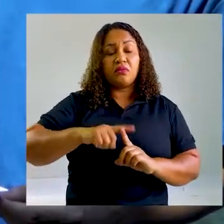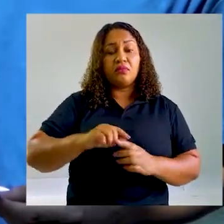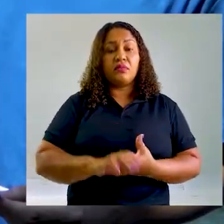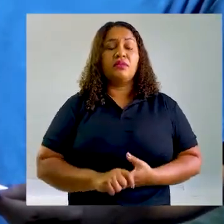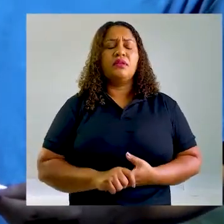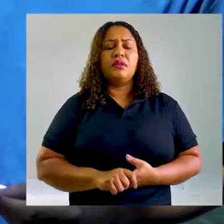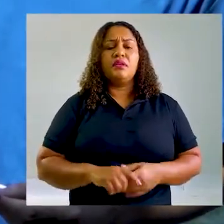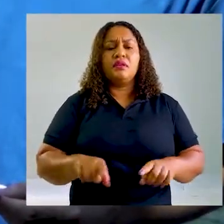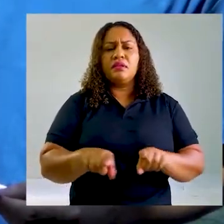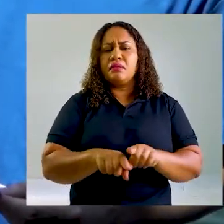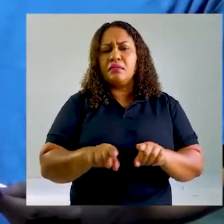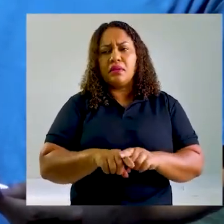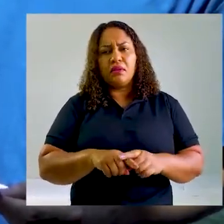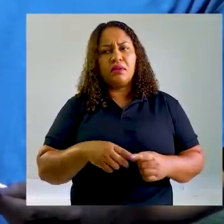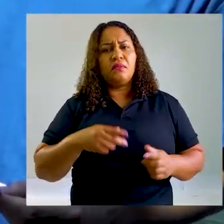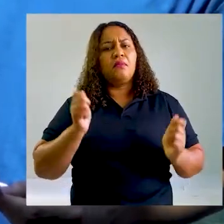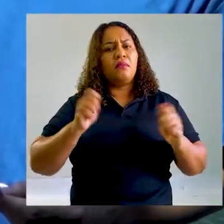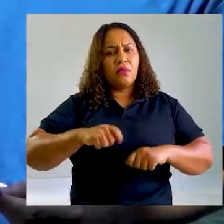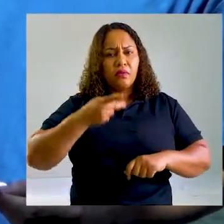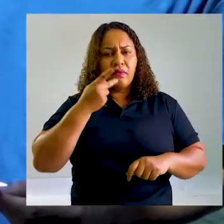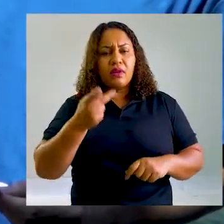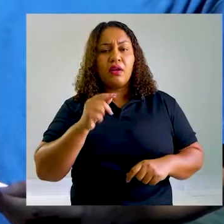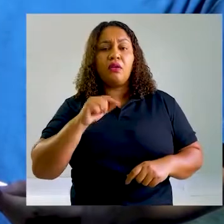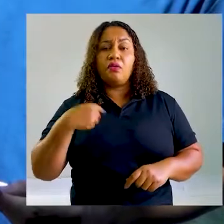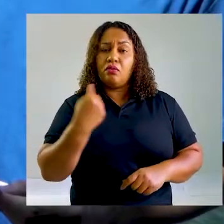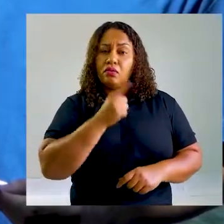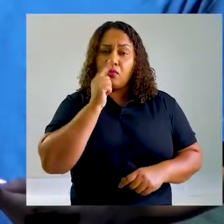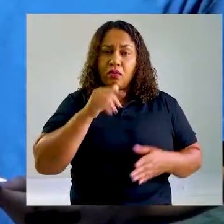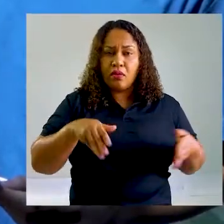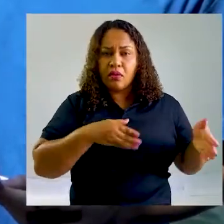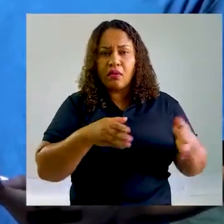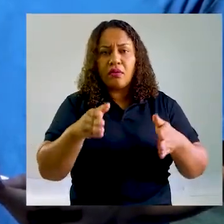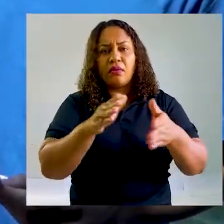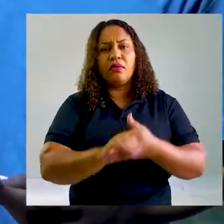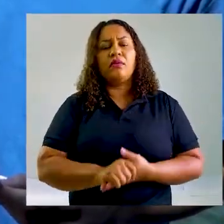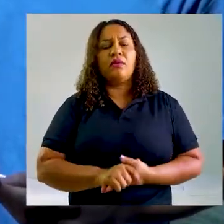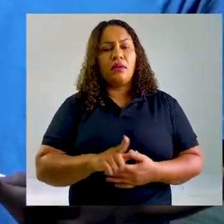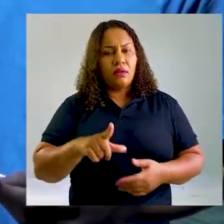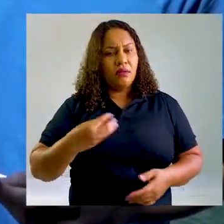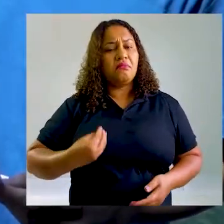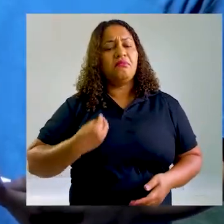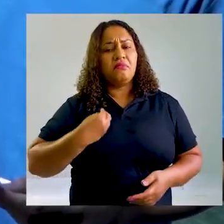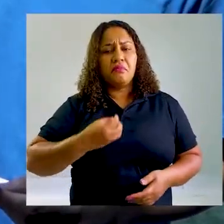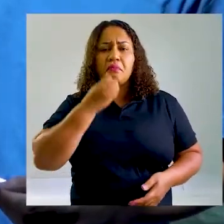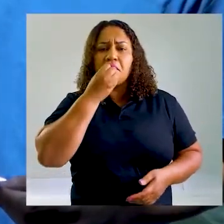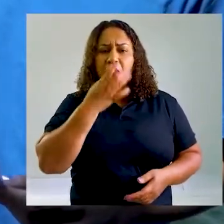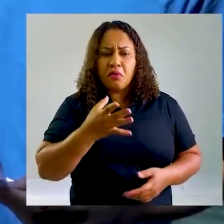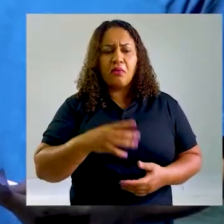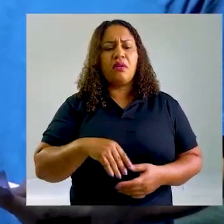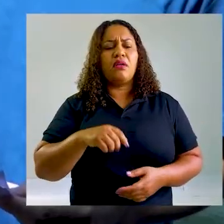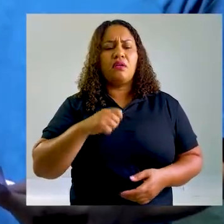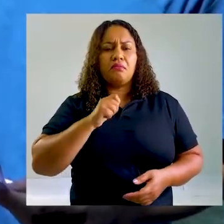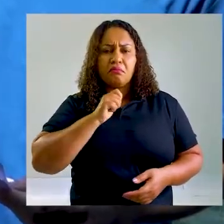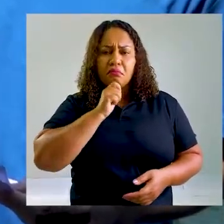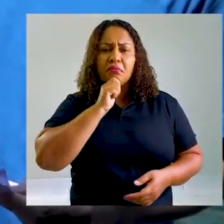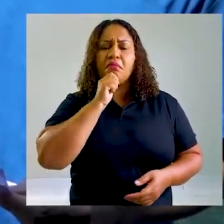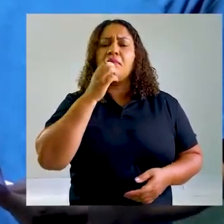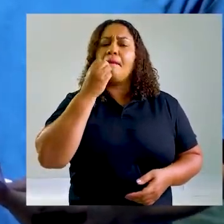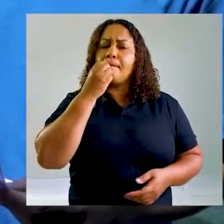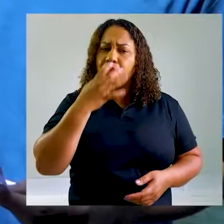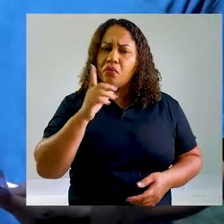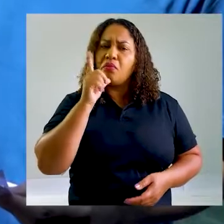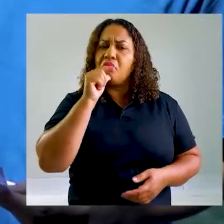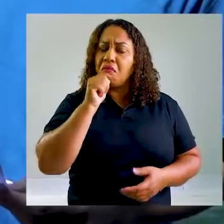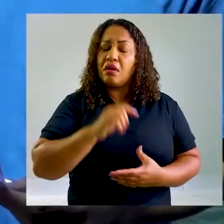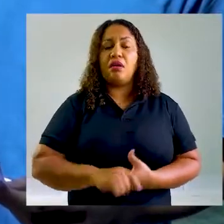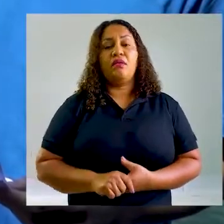E uma coisa é fantástica que a gente pode dizer, o nosso rio Tocantins, ele está sobrevivendo bem ainda, certo? A qualidade